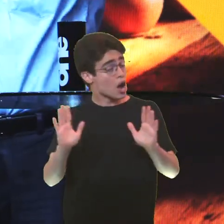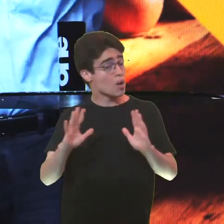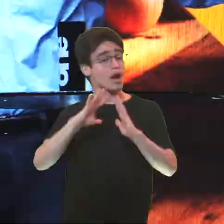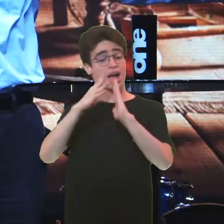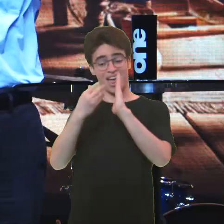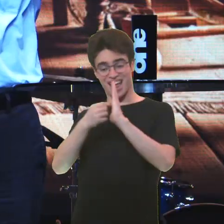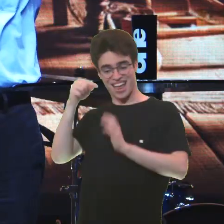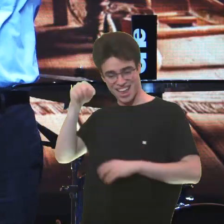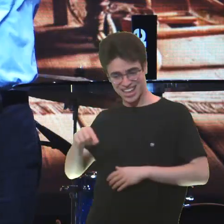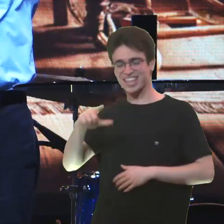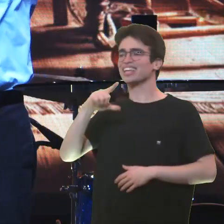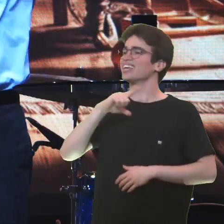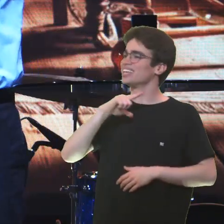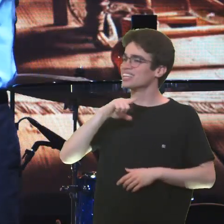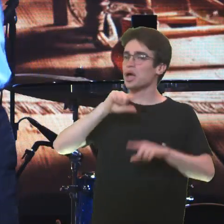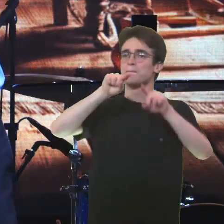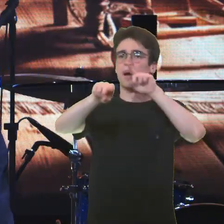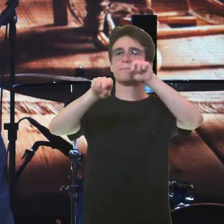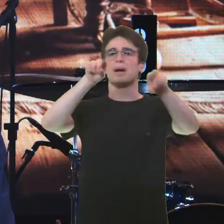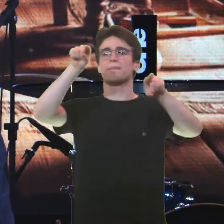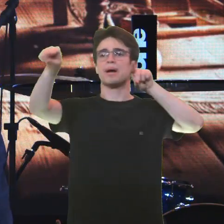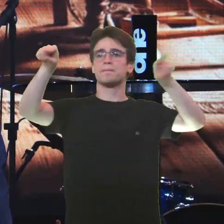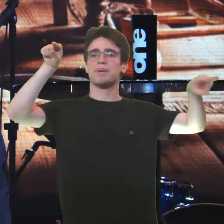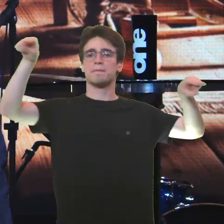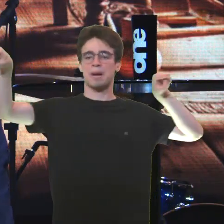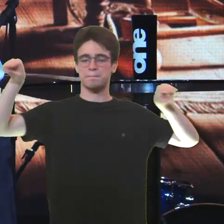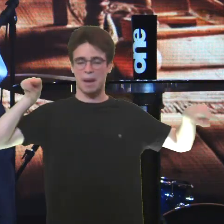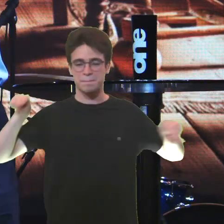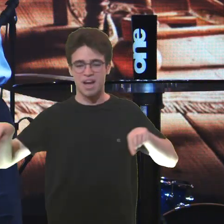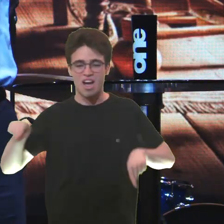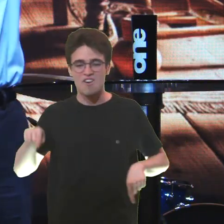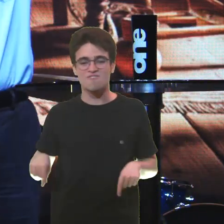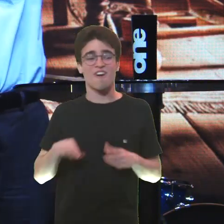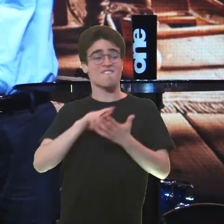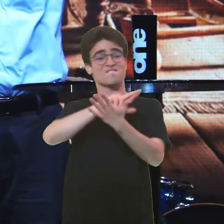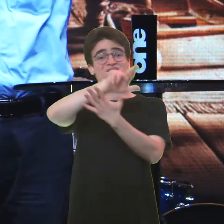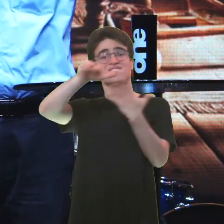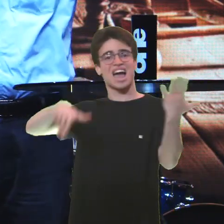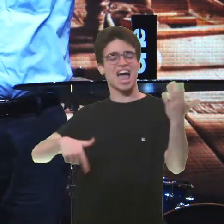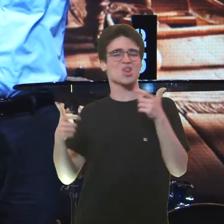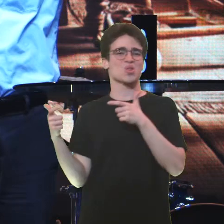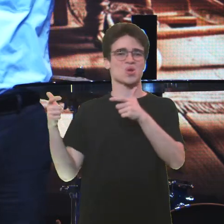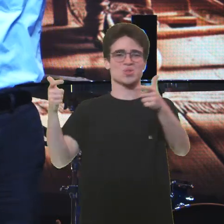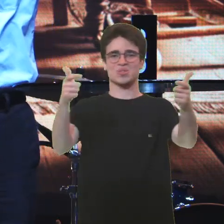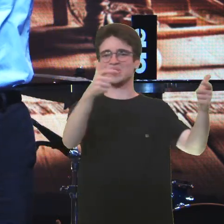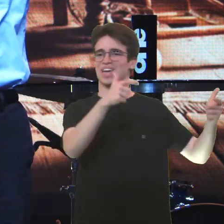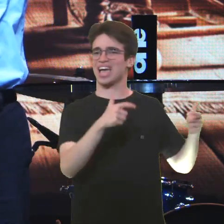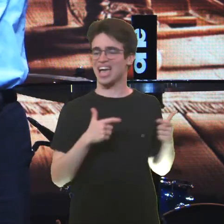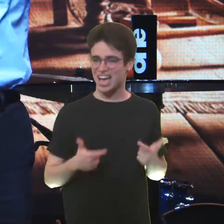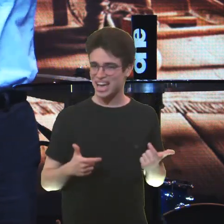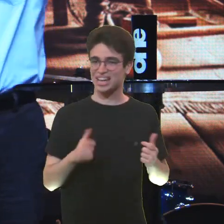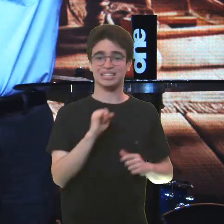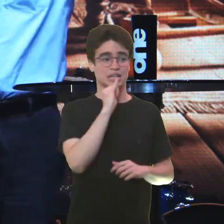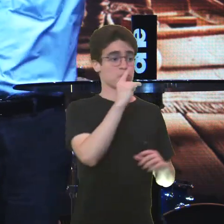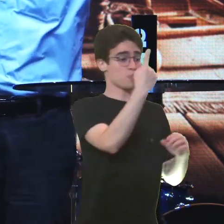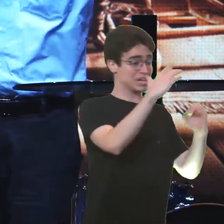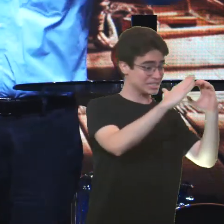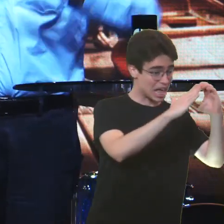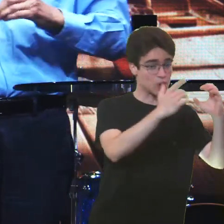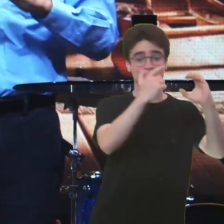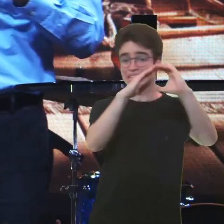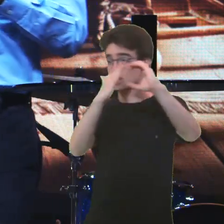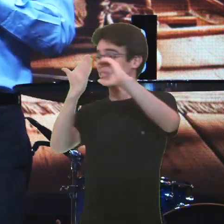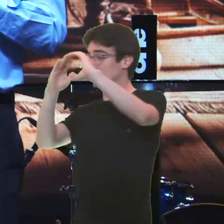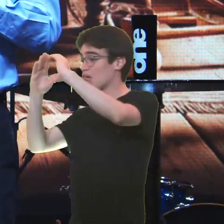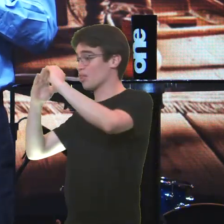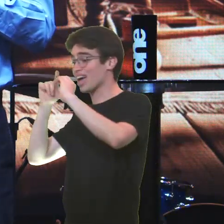otras tempo localidades. em 1000 outras localidades ciudad. da cidade. Donde quiera que haya una célula, Onde quer que houver uma célula, ahí está la iglesia